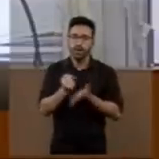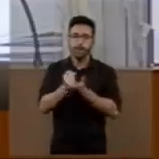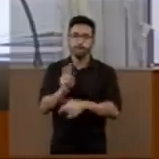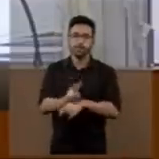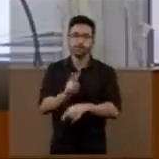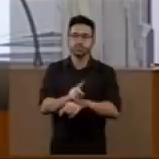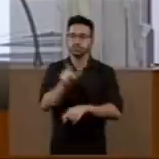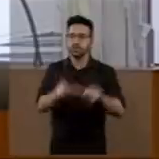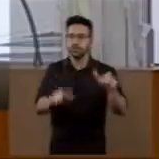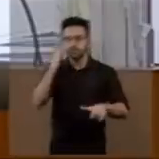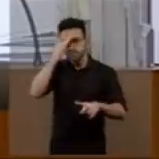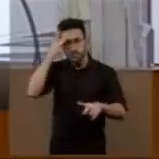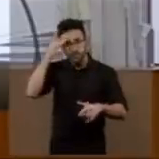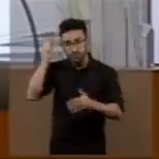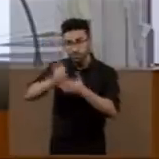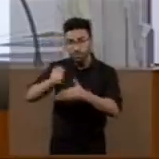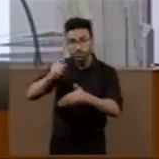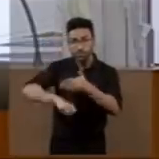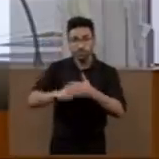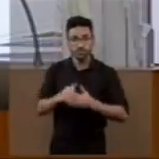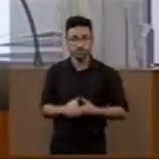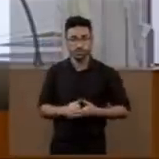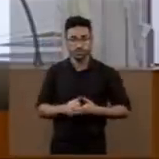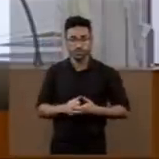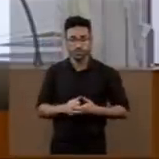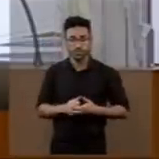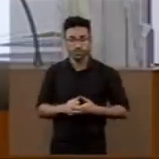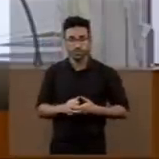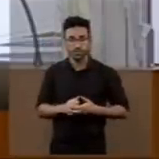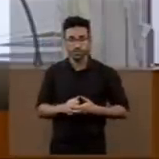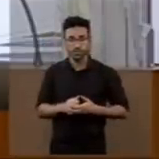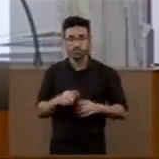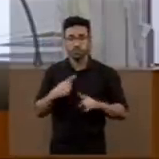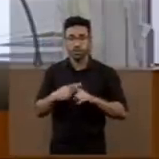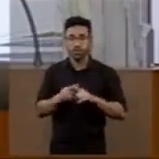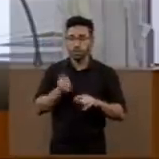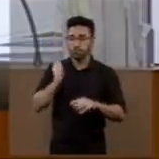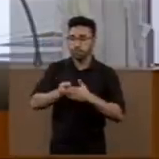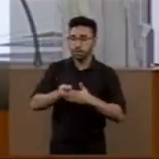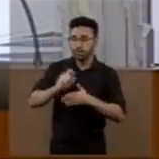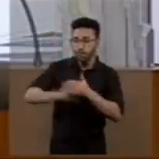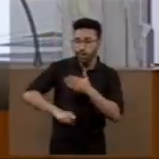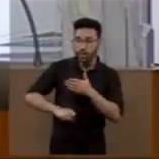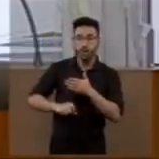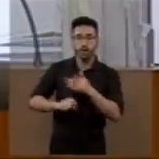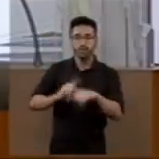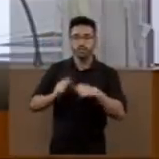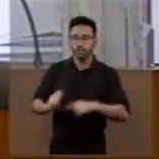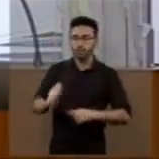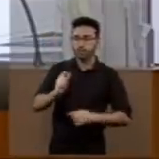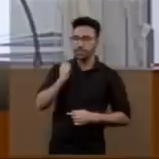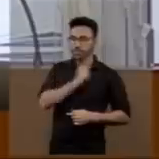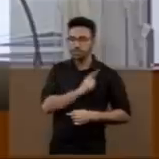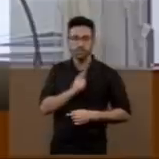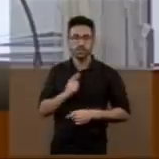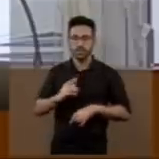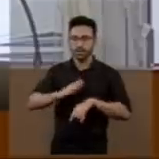aos contribuintes que fazem da frívola impugnação de lançamentos tributários uma ferramenta de vantagem